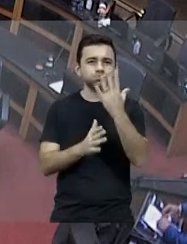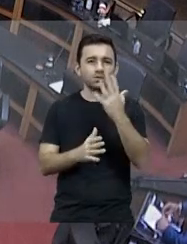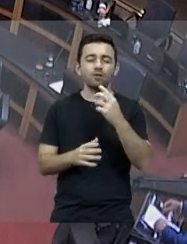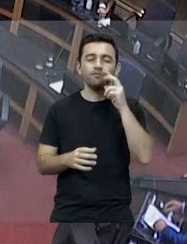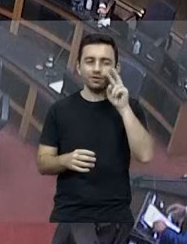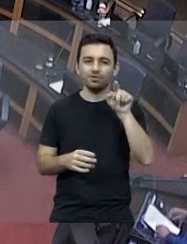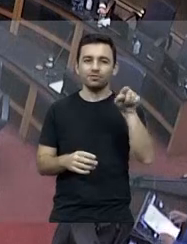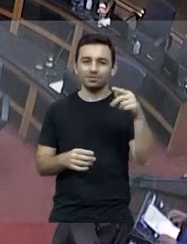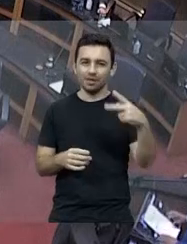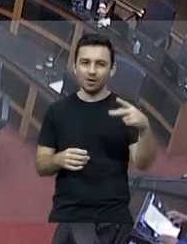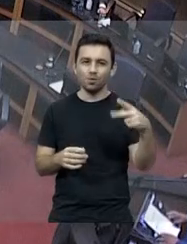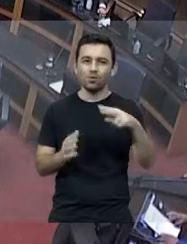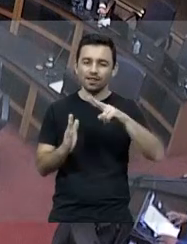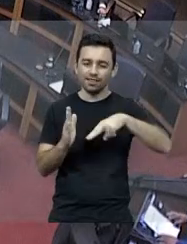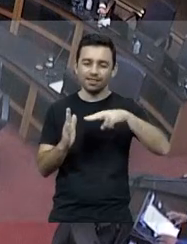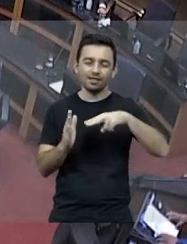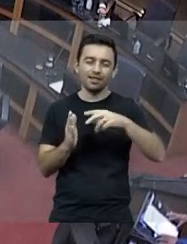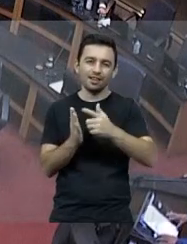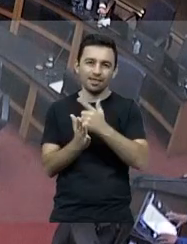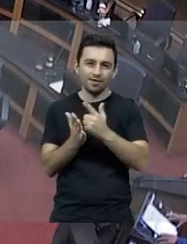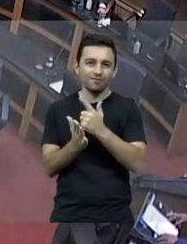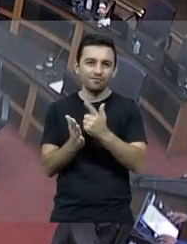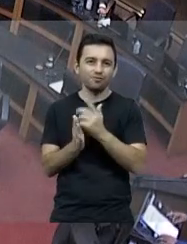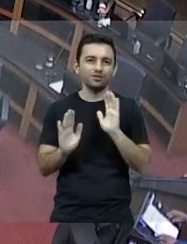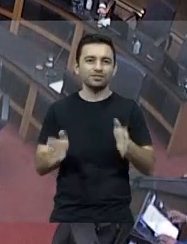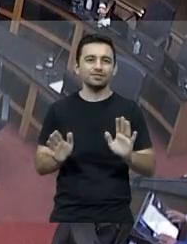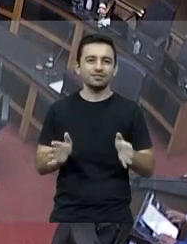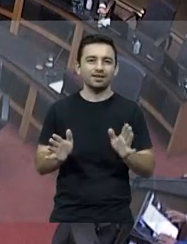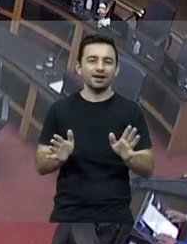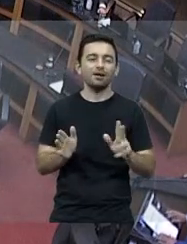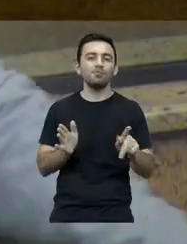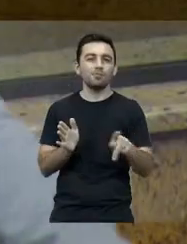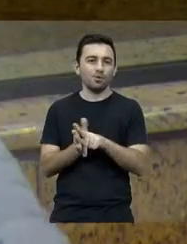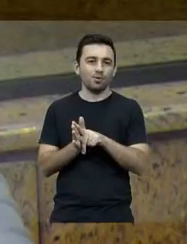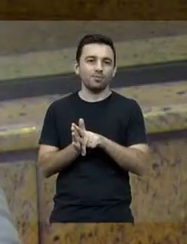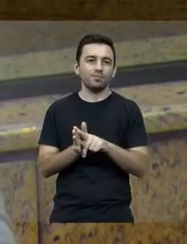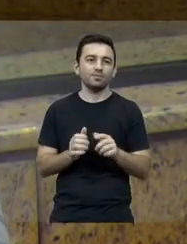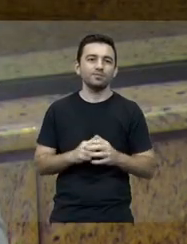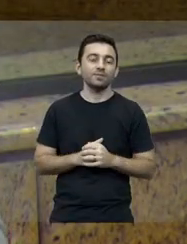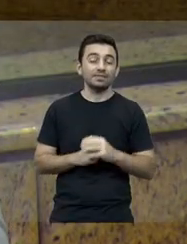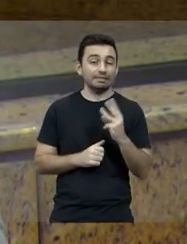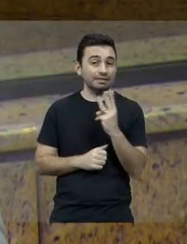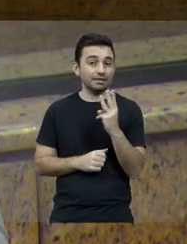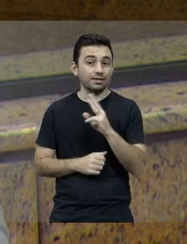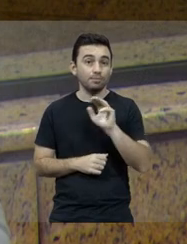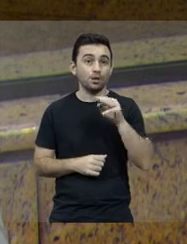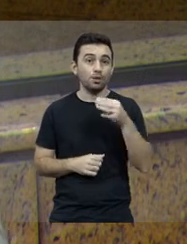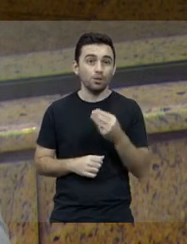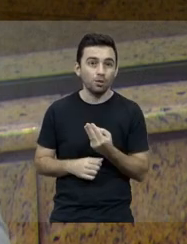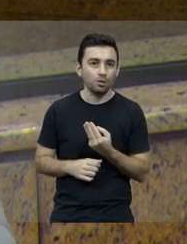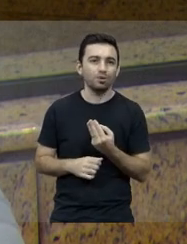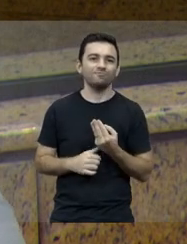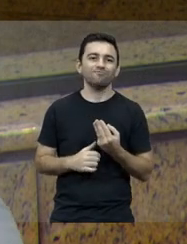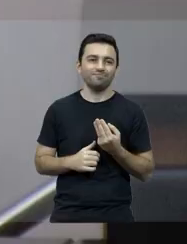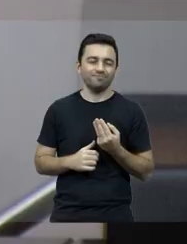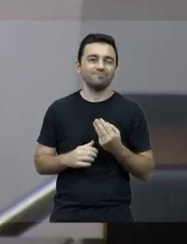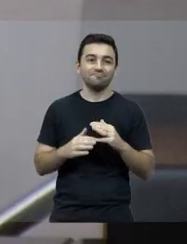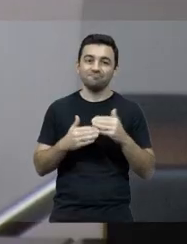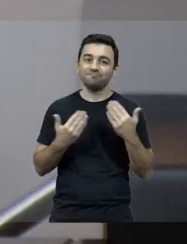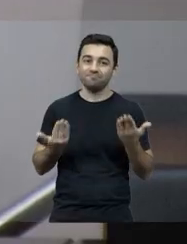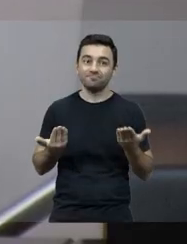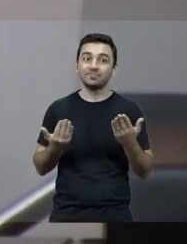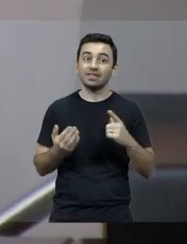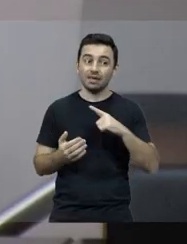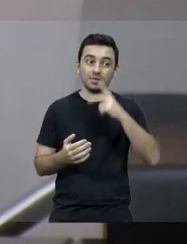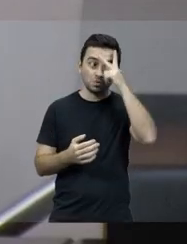Vossa Excelência. Consegui citar o Zé Amandio ainda nesse. Amandio, 33 milhões. Então tem muita gente comprando o